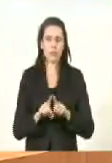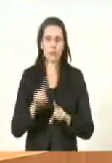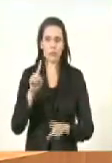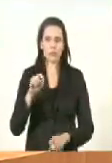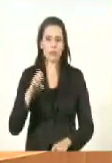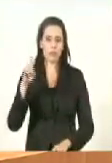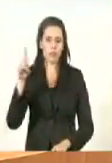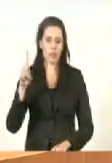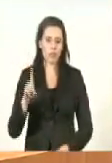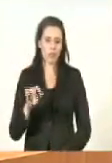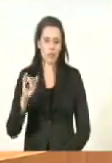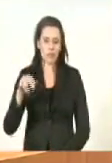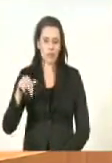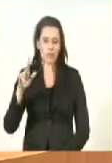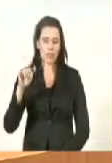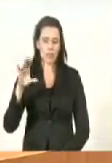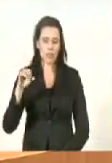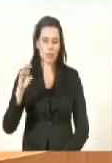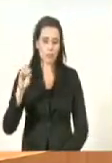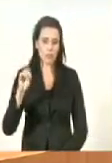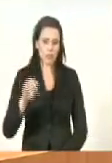Conceda, seja em breve.